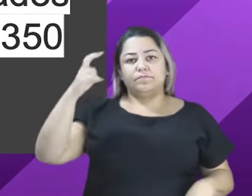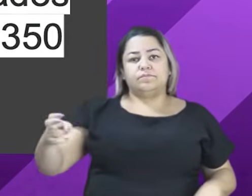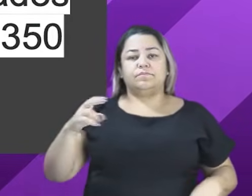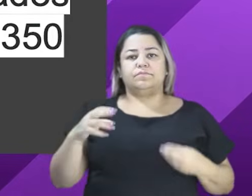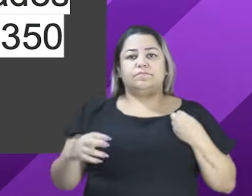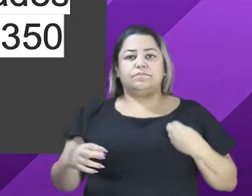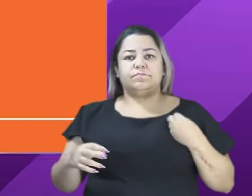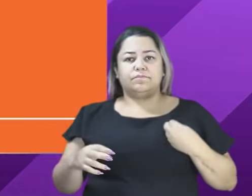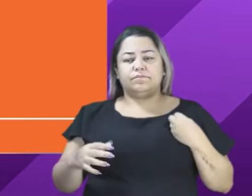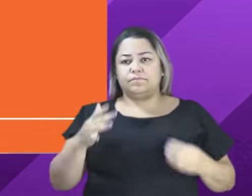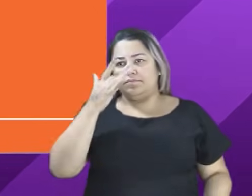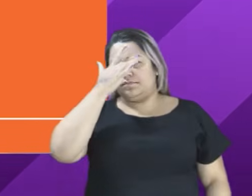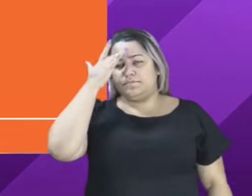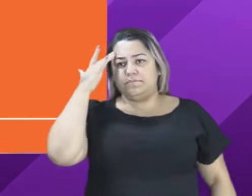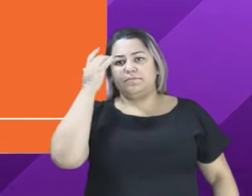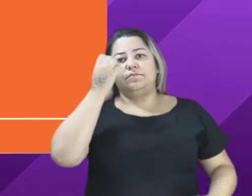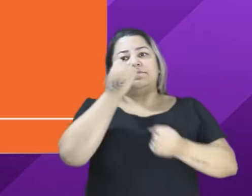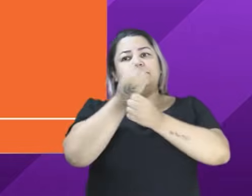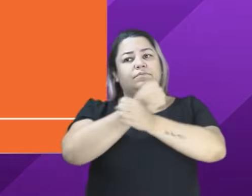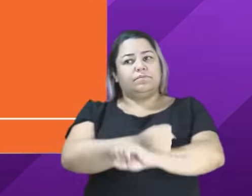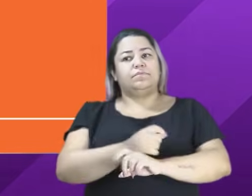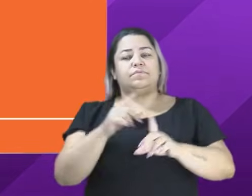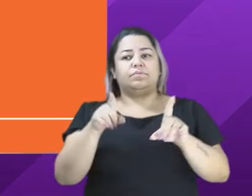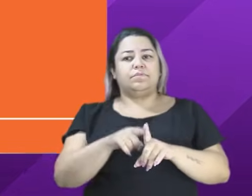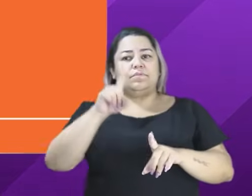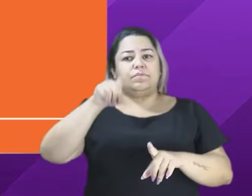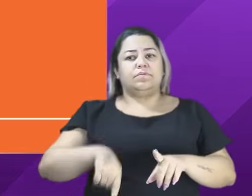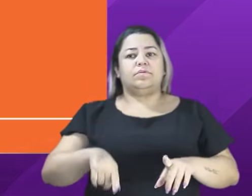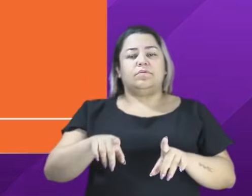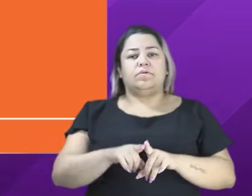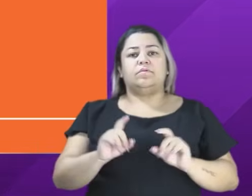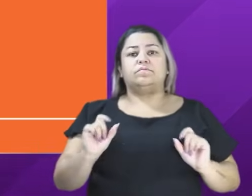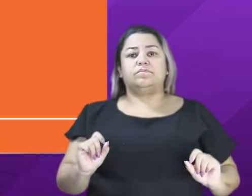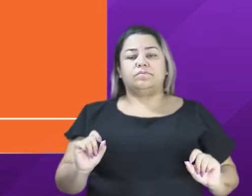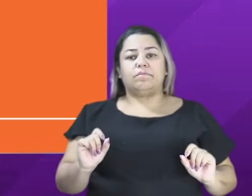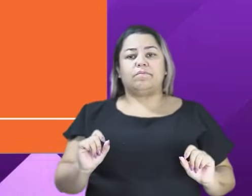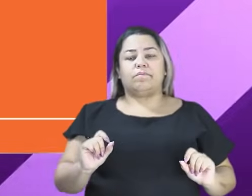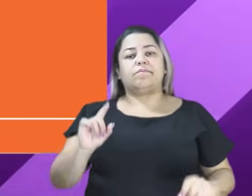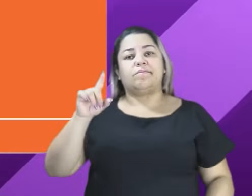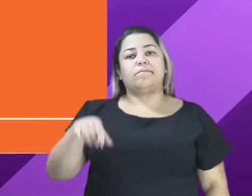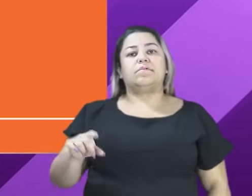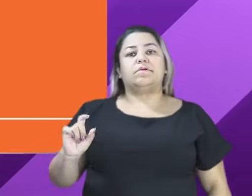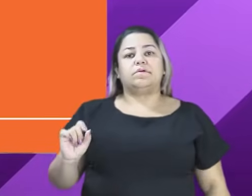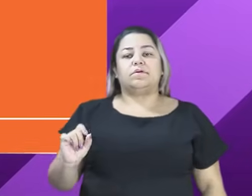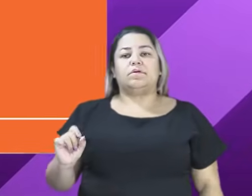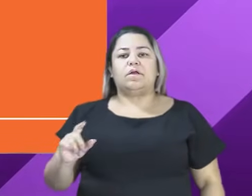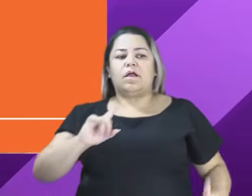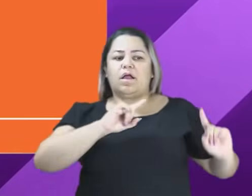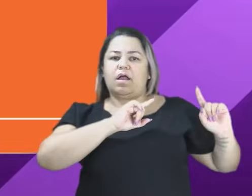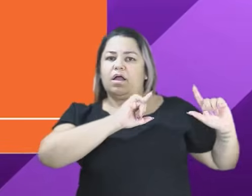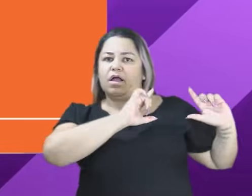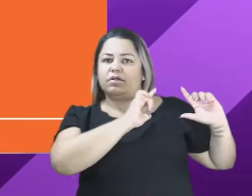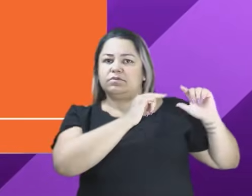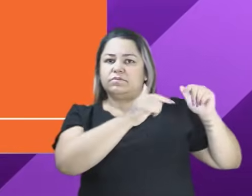vida dessas pessoas passam a ser lugares, né, de pura hostilidade. Essa ancestralidade